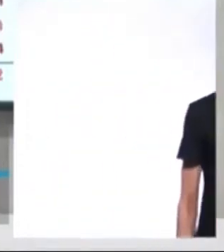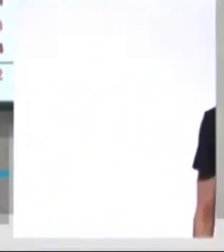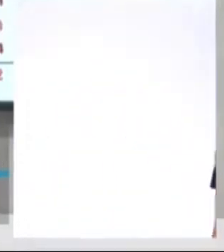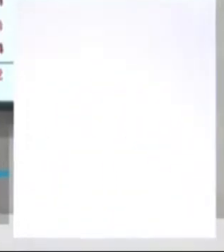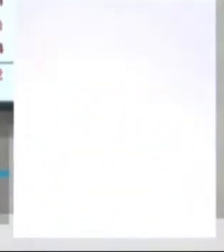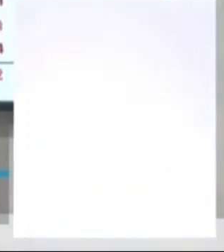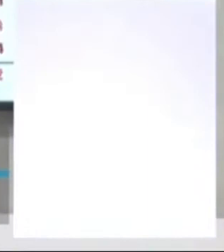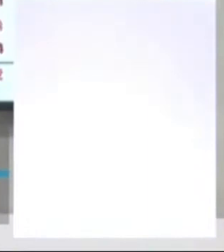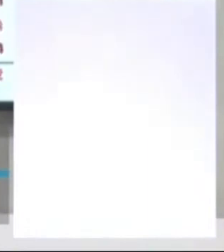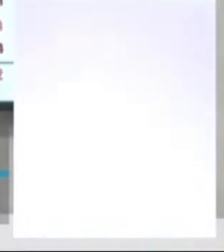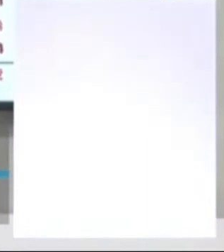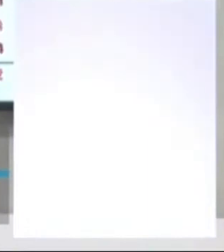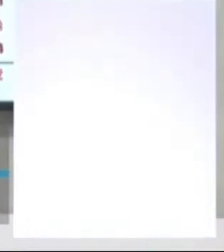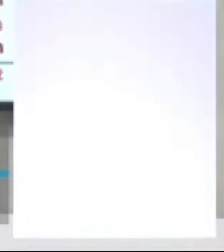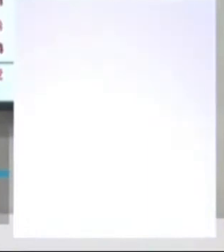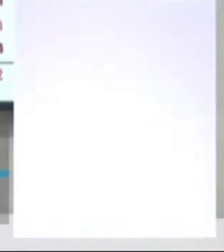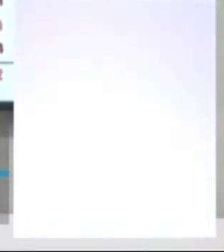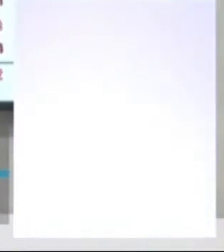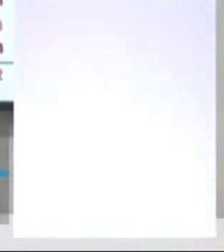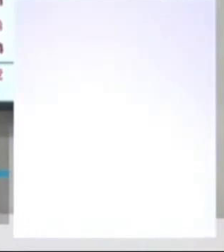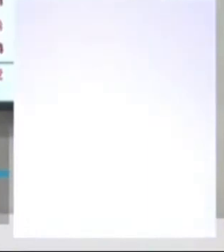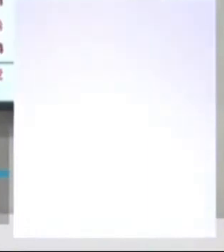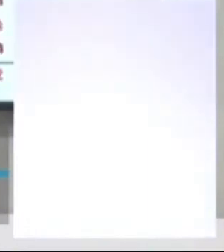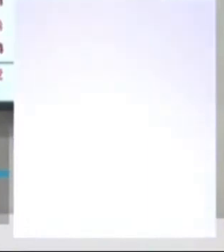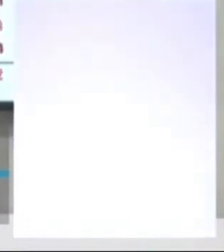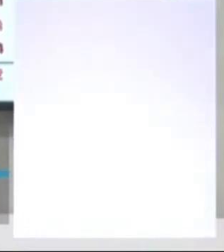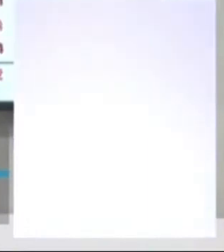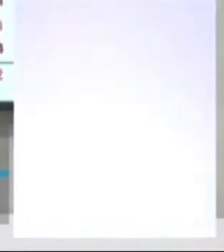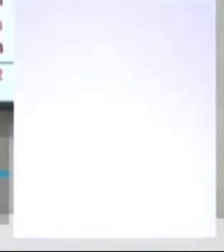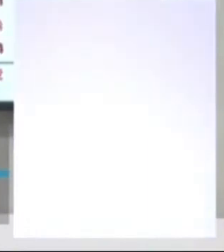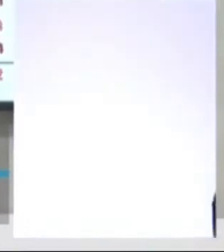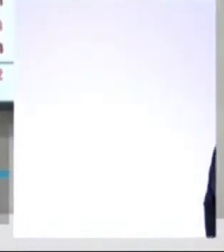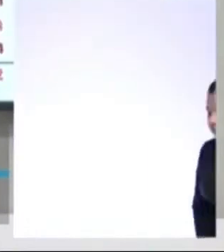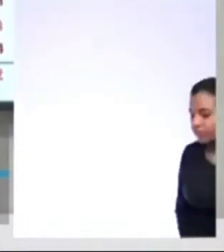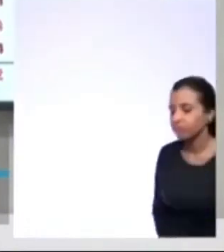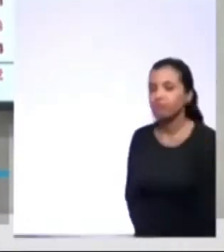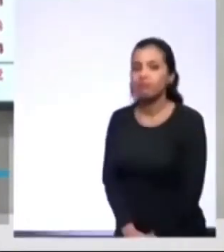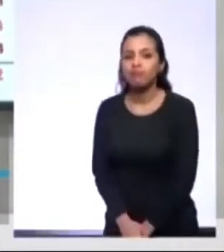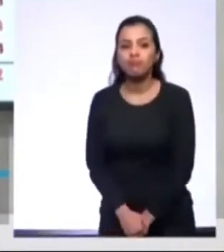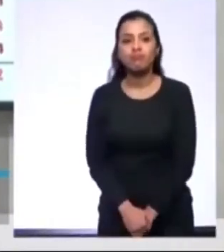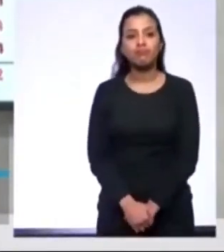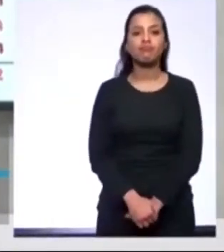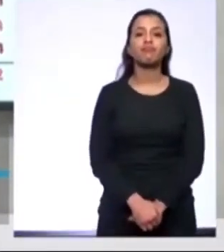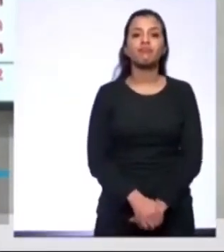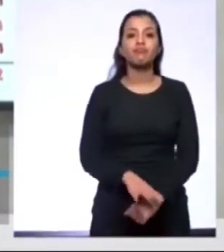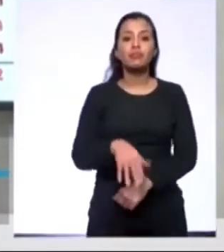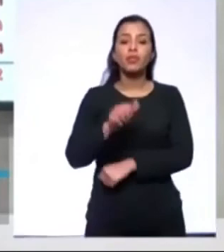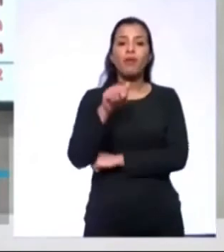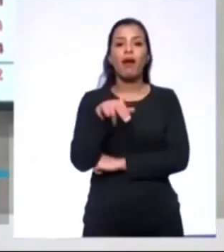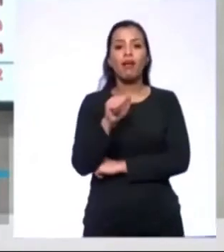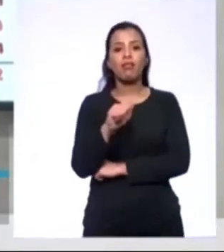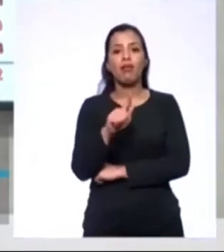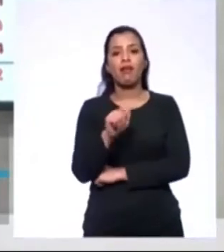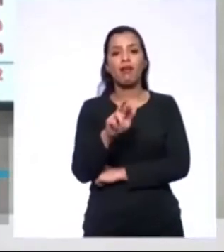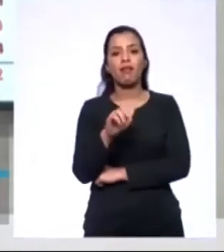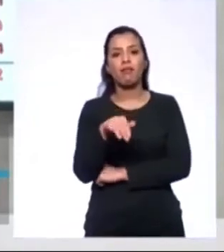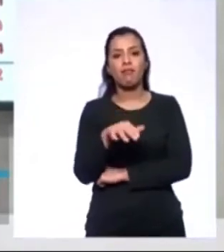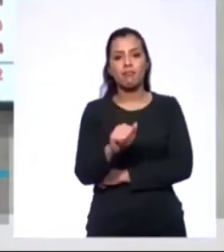73 é o primeiro que começa com R é o r a o PV